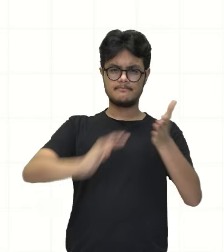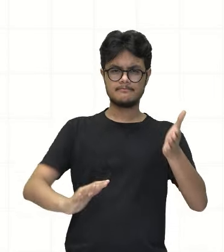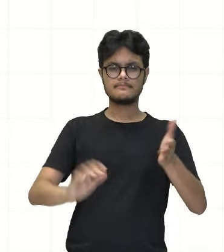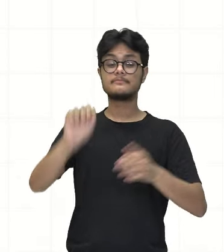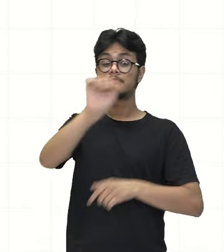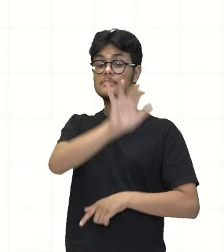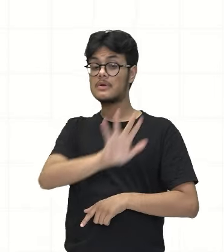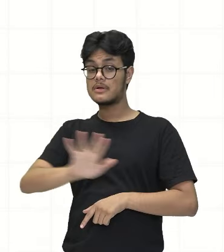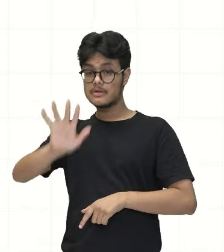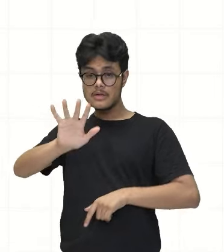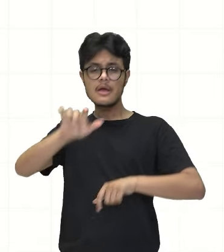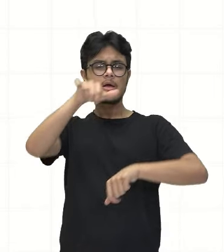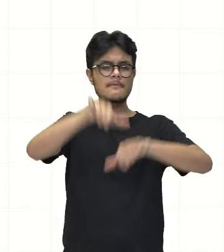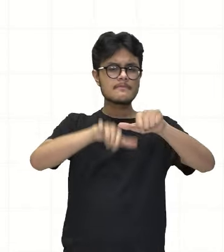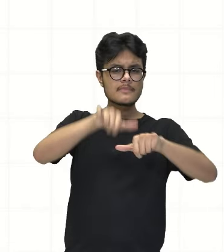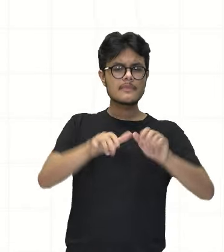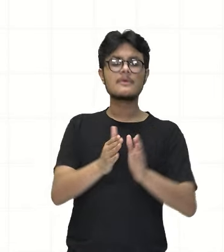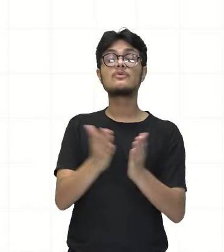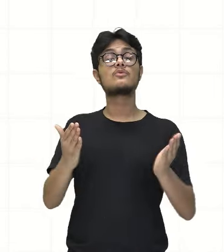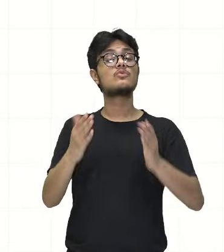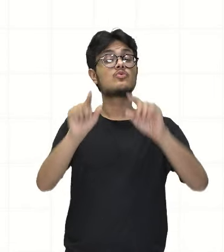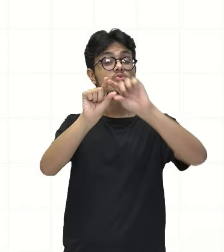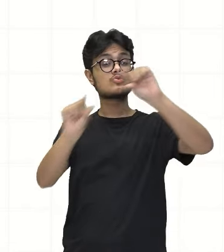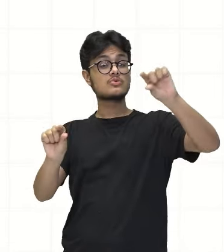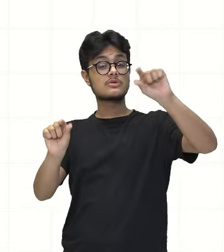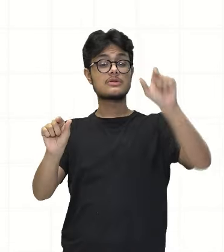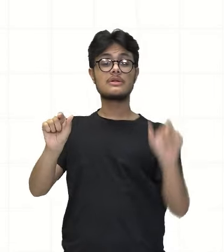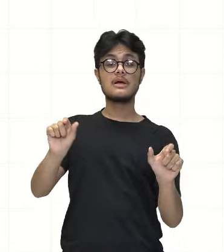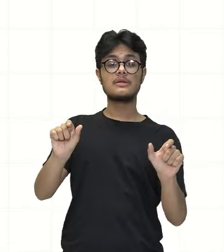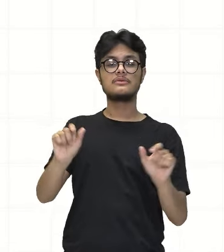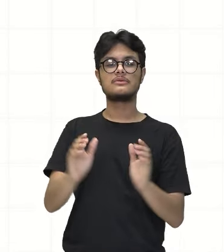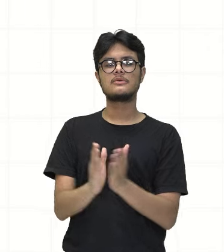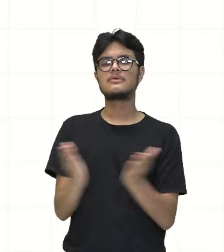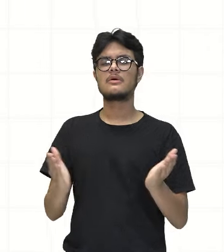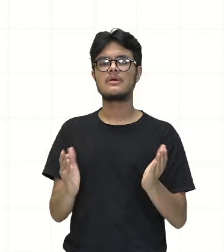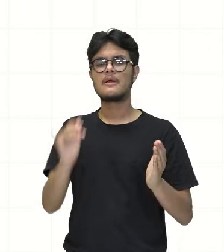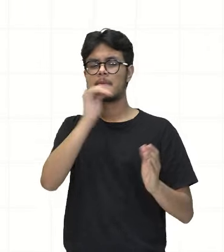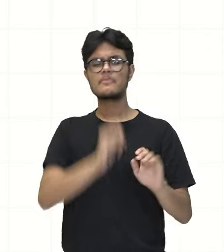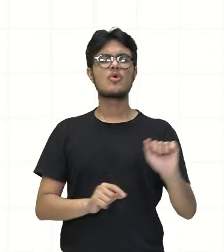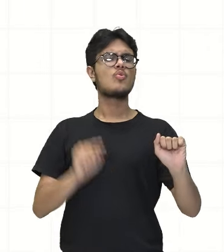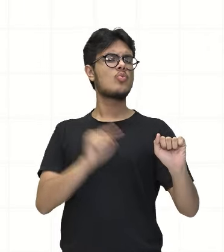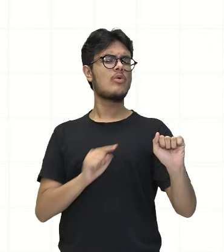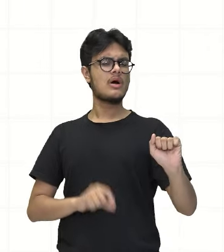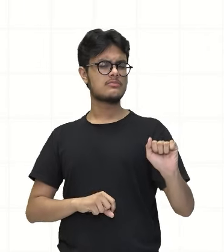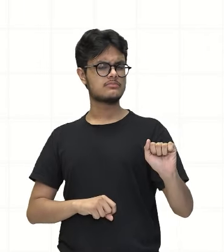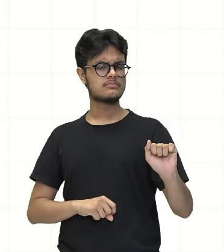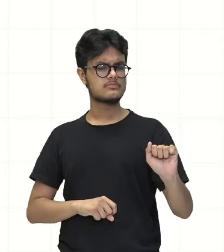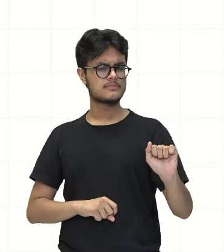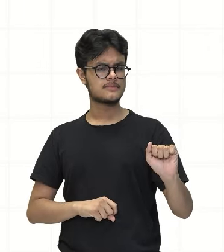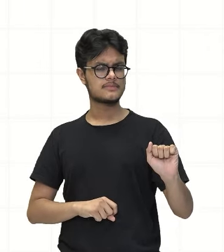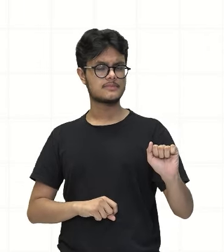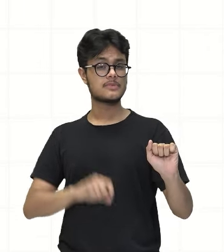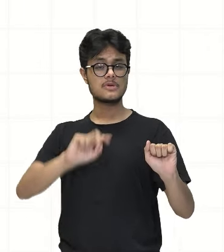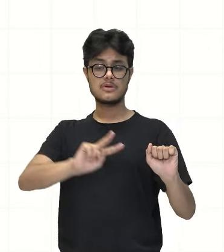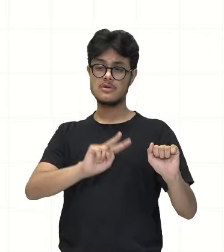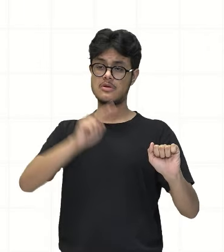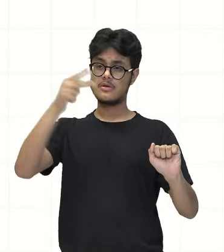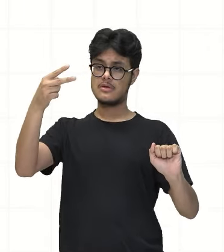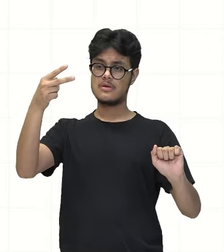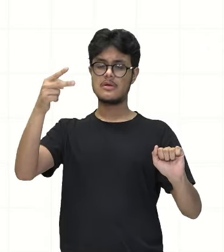imagem e vai identificar os lados. Como esse vértice aqui é A, esse lado aqui oposto vai ser o